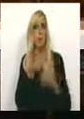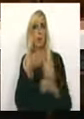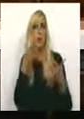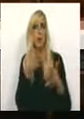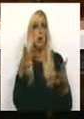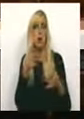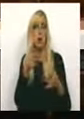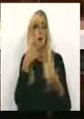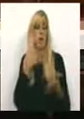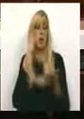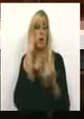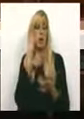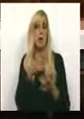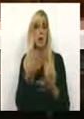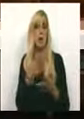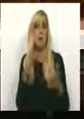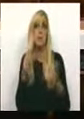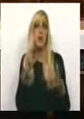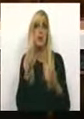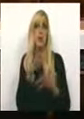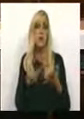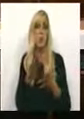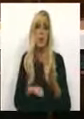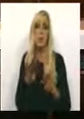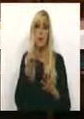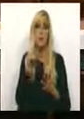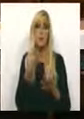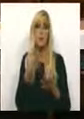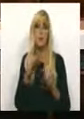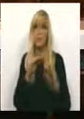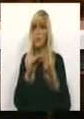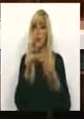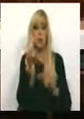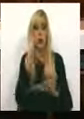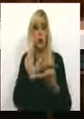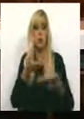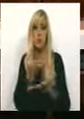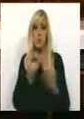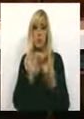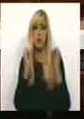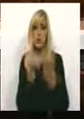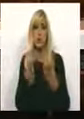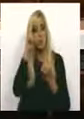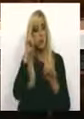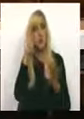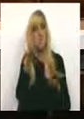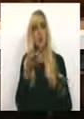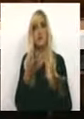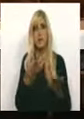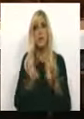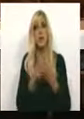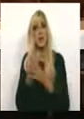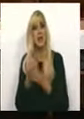realidade. Era muito mais que uma fábrica, era um dos sustentáculos da economia e da sociedade porto-alegrense. A criação